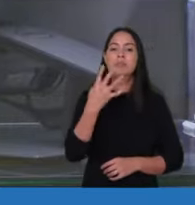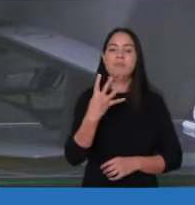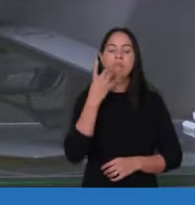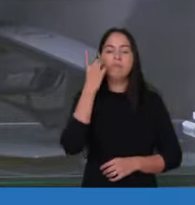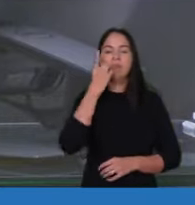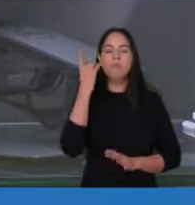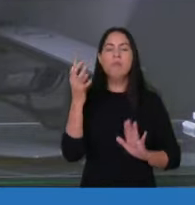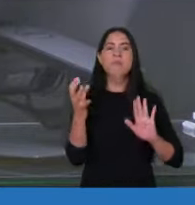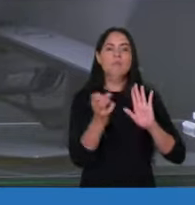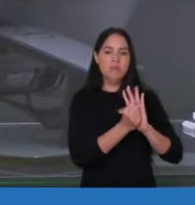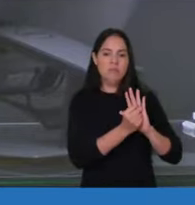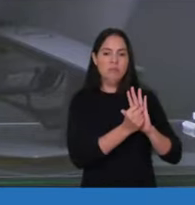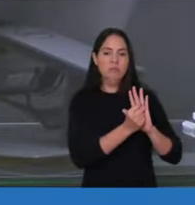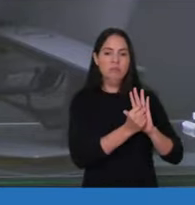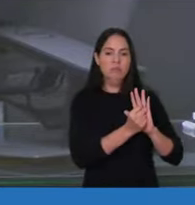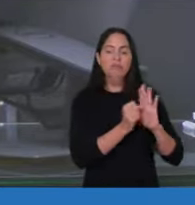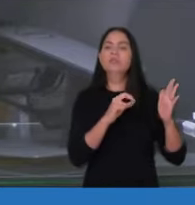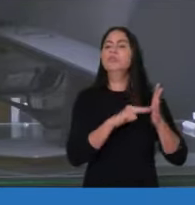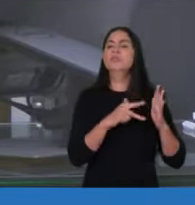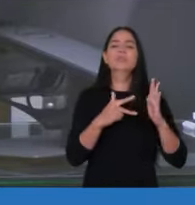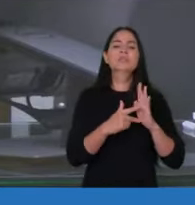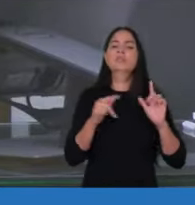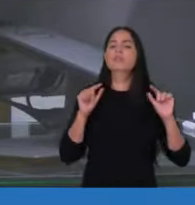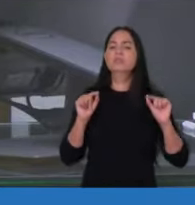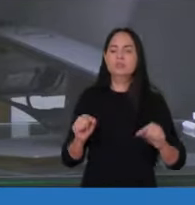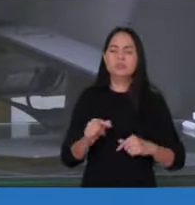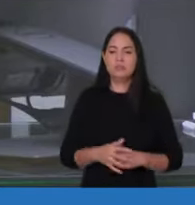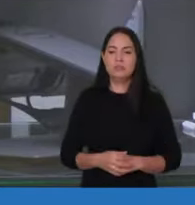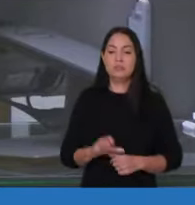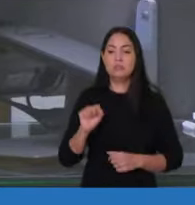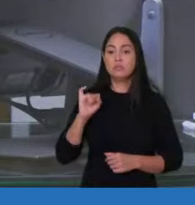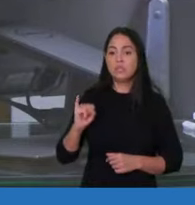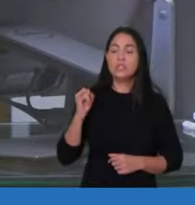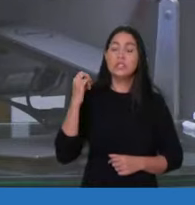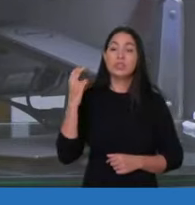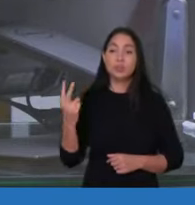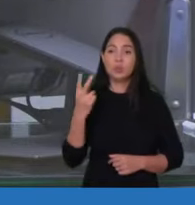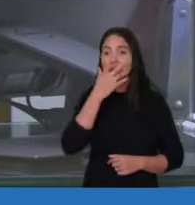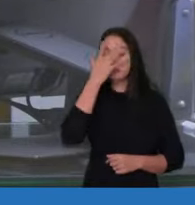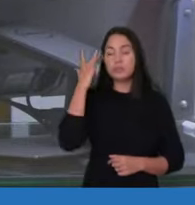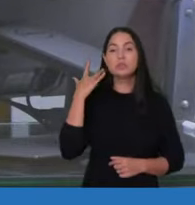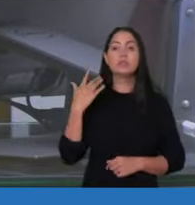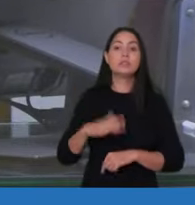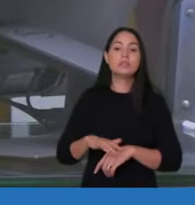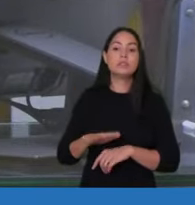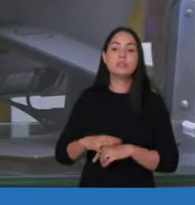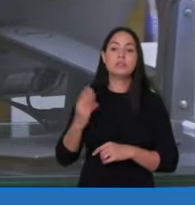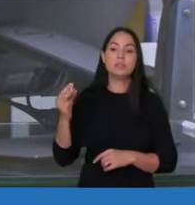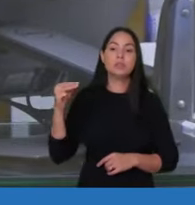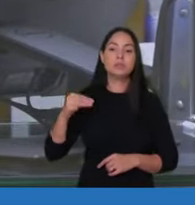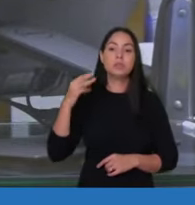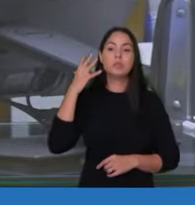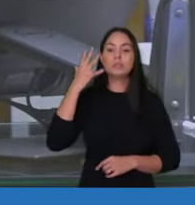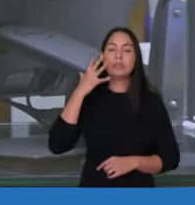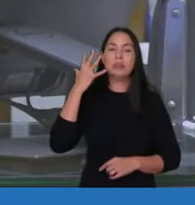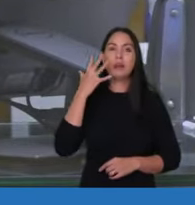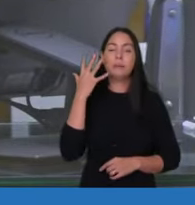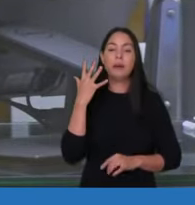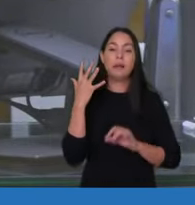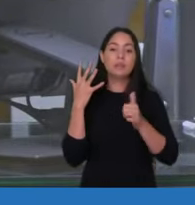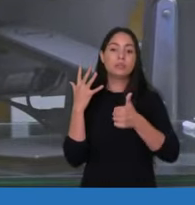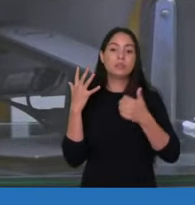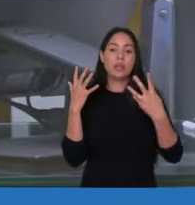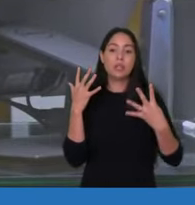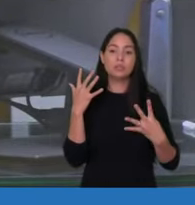inscritos. Isto significa, se as 2 falas da mesa usarem 3 minutos e os 14 deputados 1 minuto,